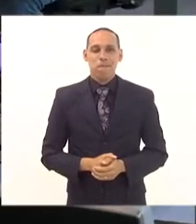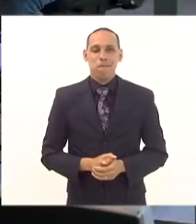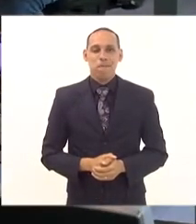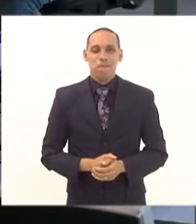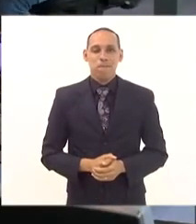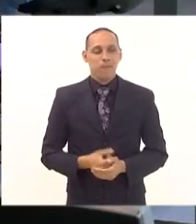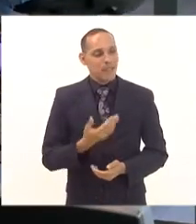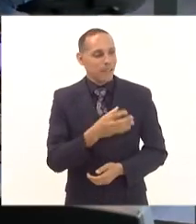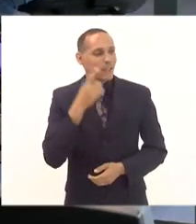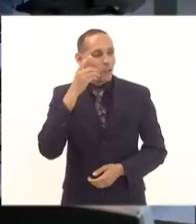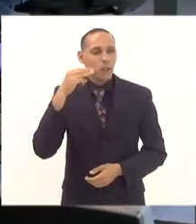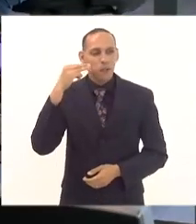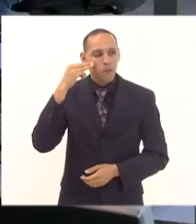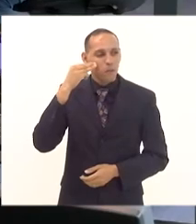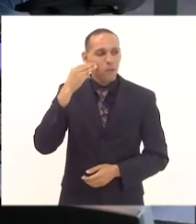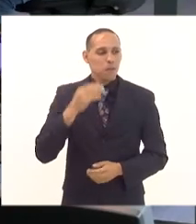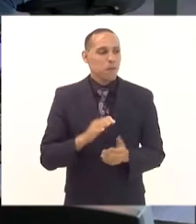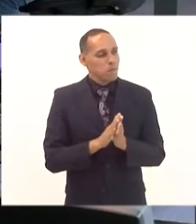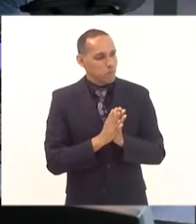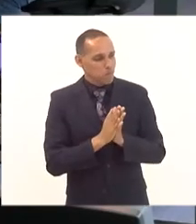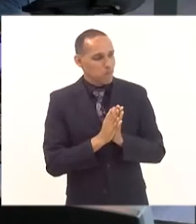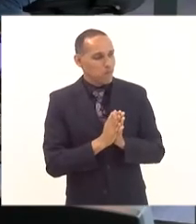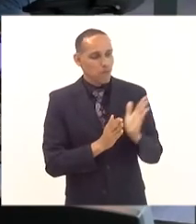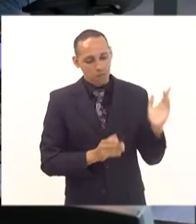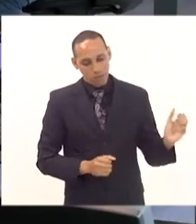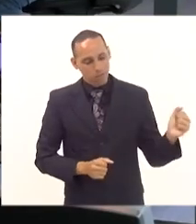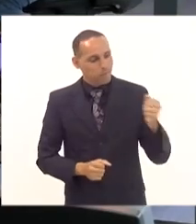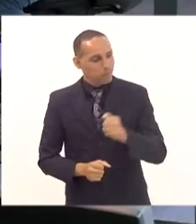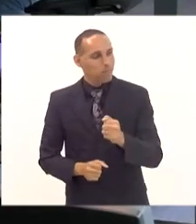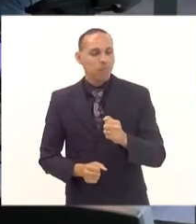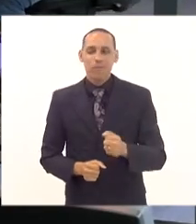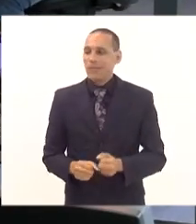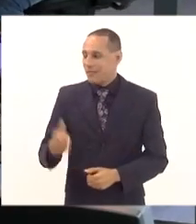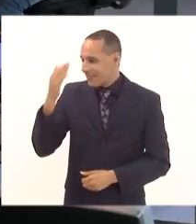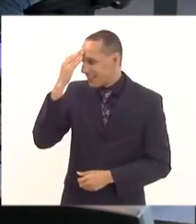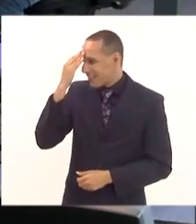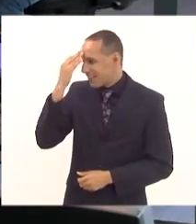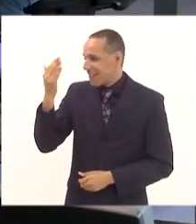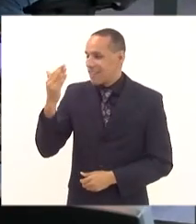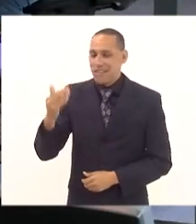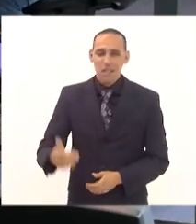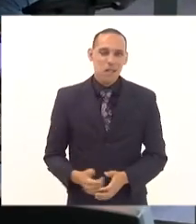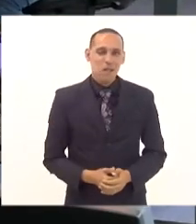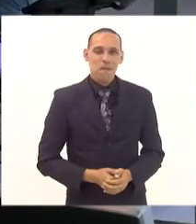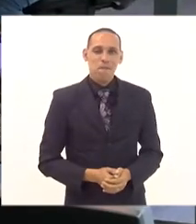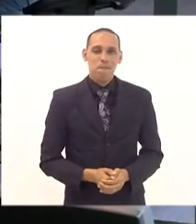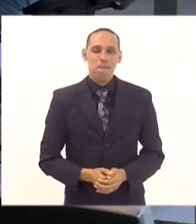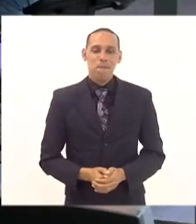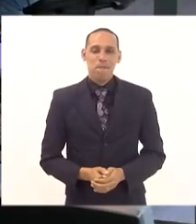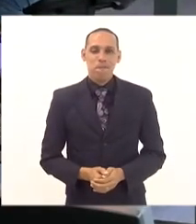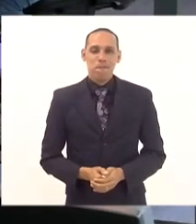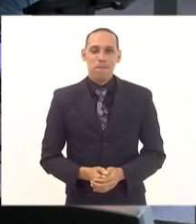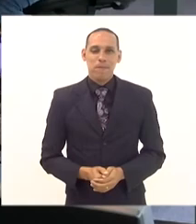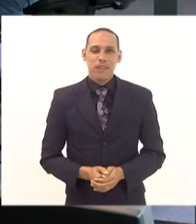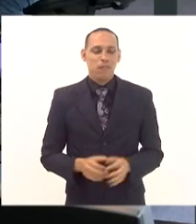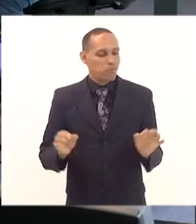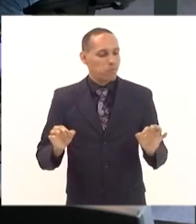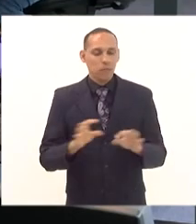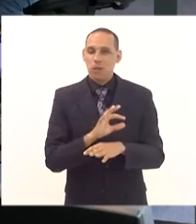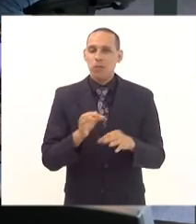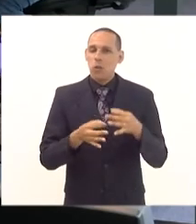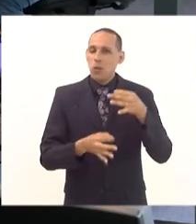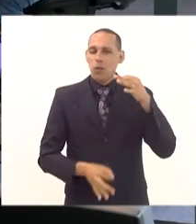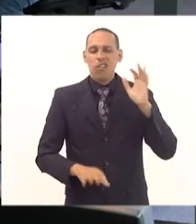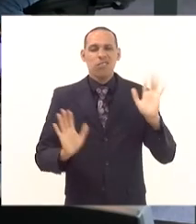o resultado da Mônica Francisco por favor reassume fase de encerramento da audiência muito obrigada sem mais delongas